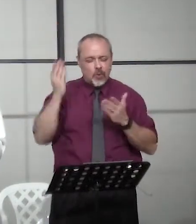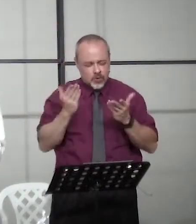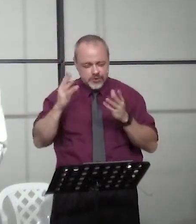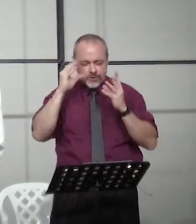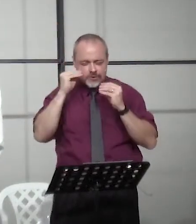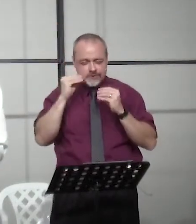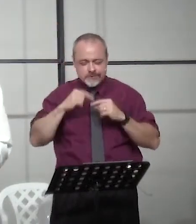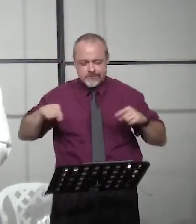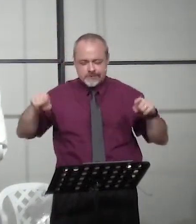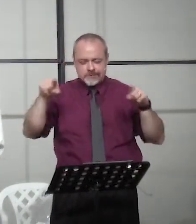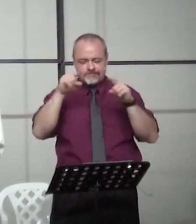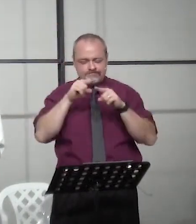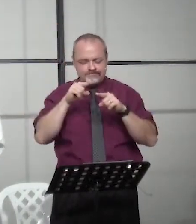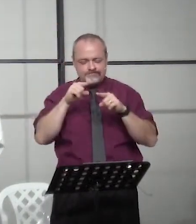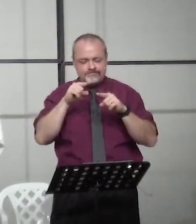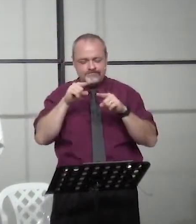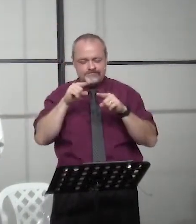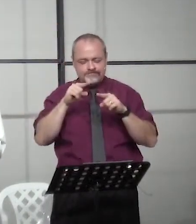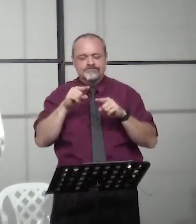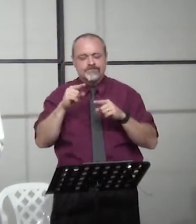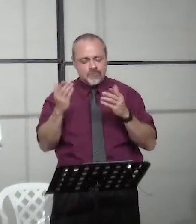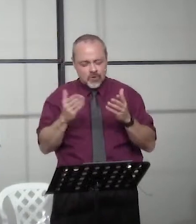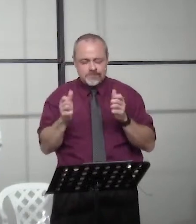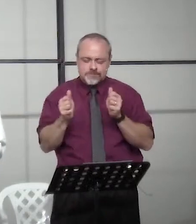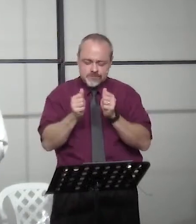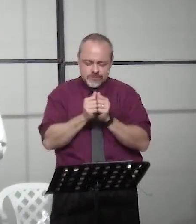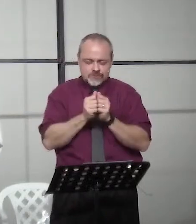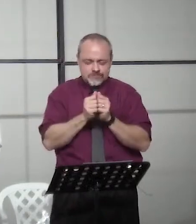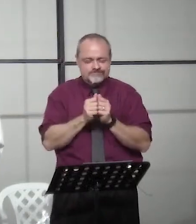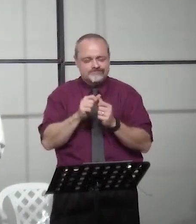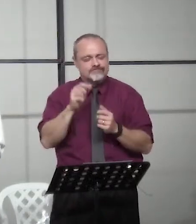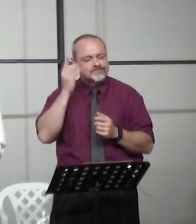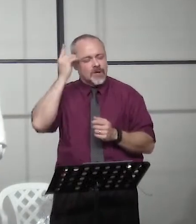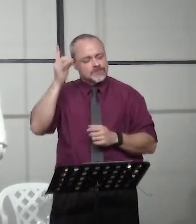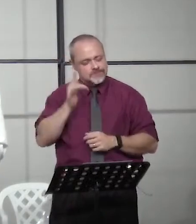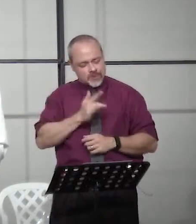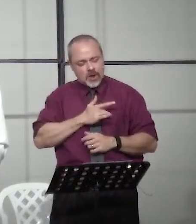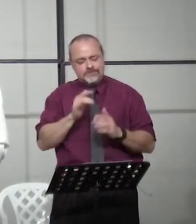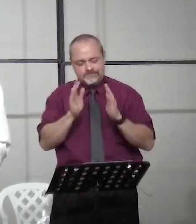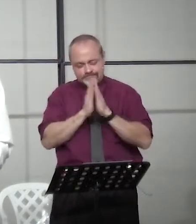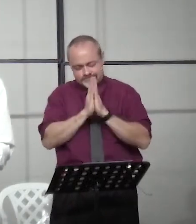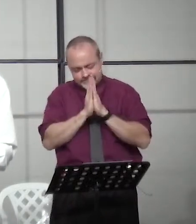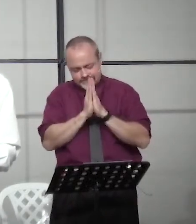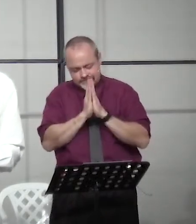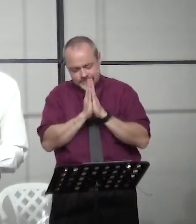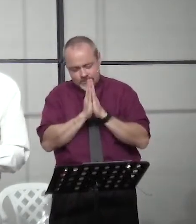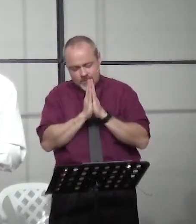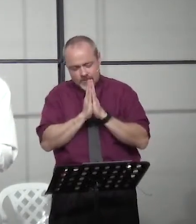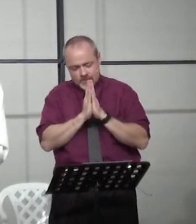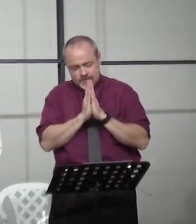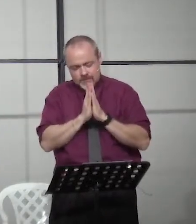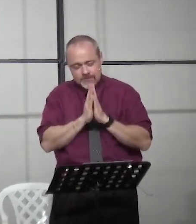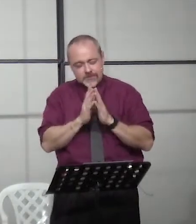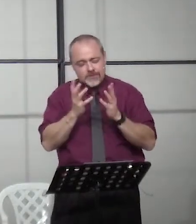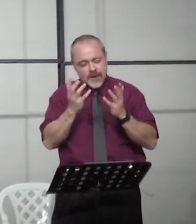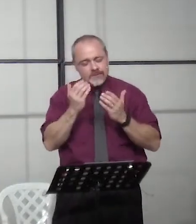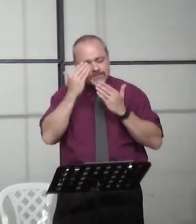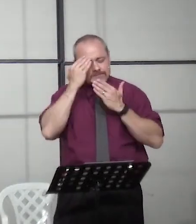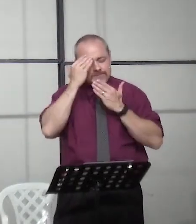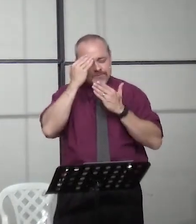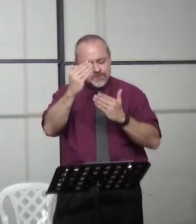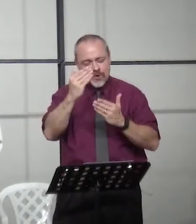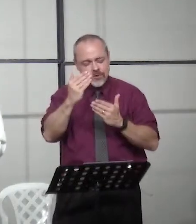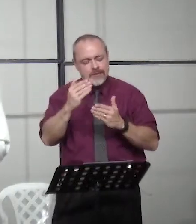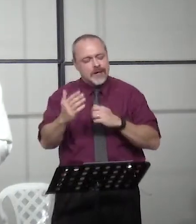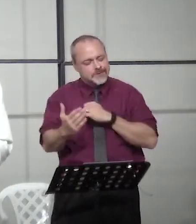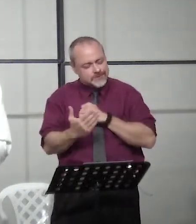e vocês que estão aqui conosco. Vamos todos orar, tudo bem? Pai Celestial, eu agradeço o Senhor pela ajuda